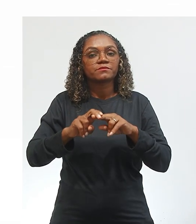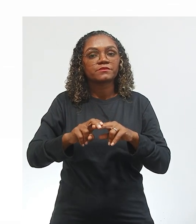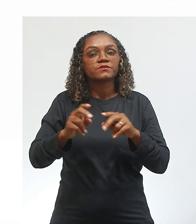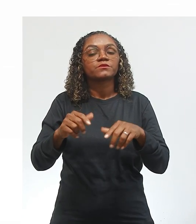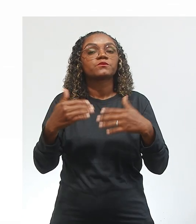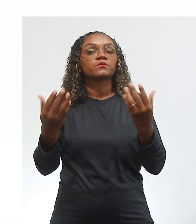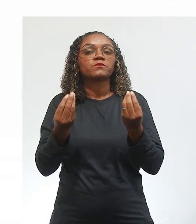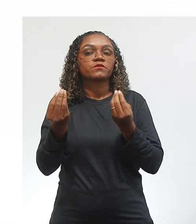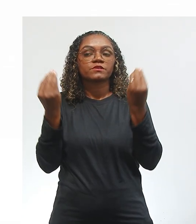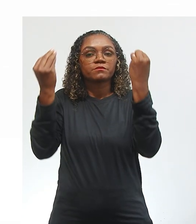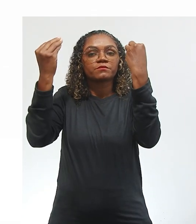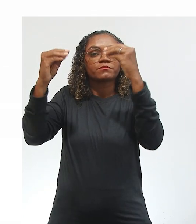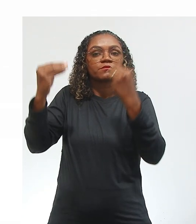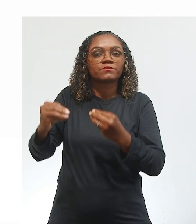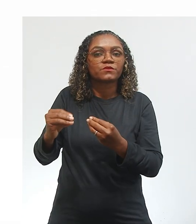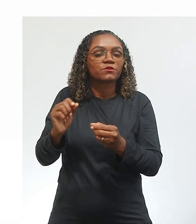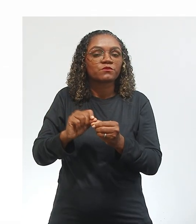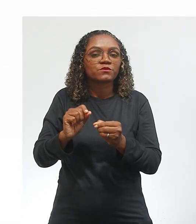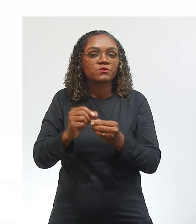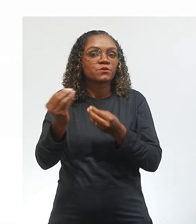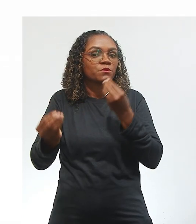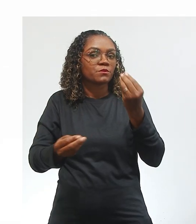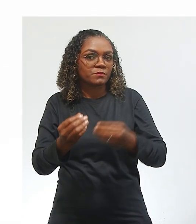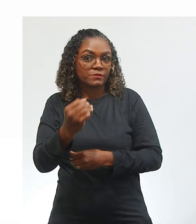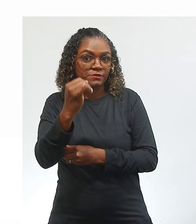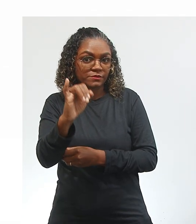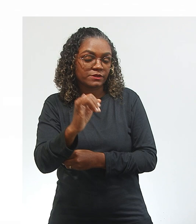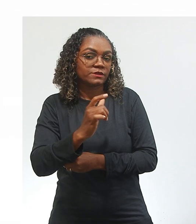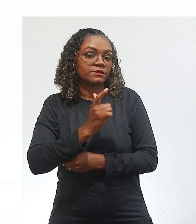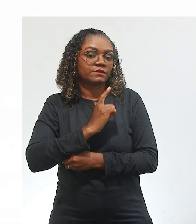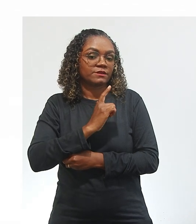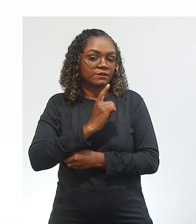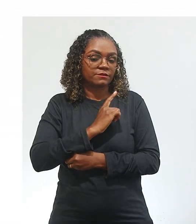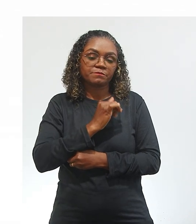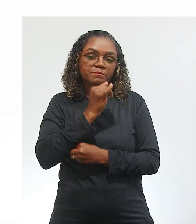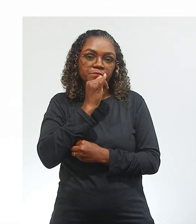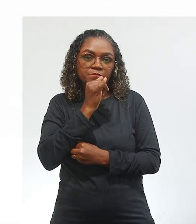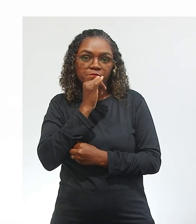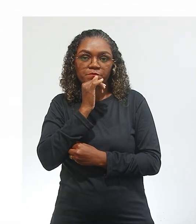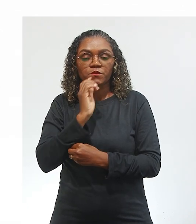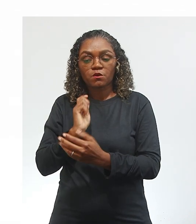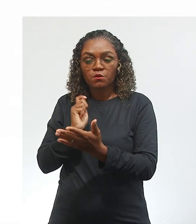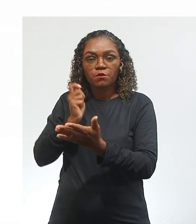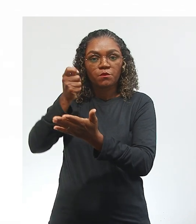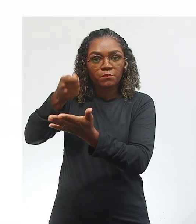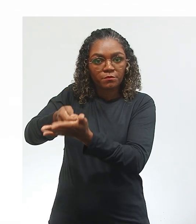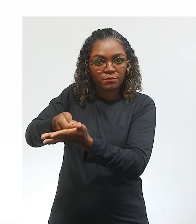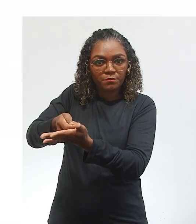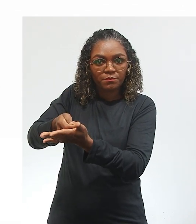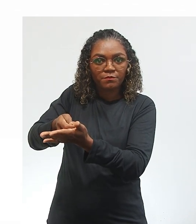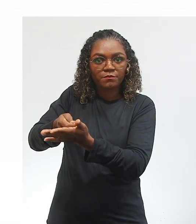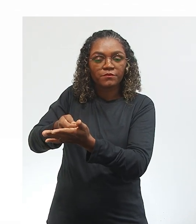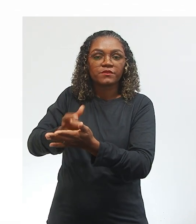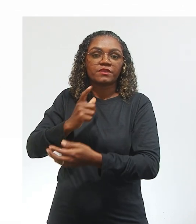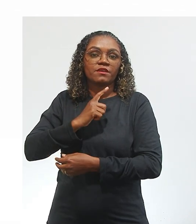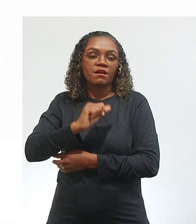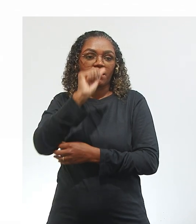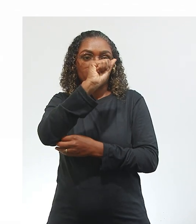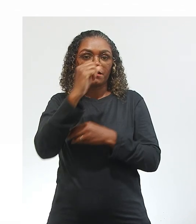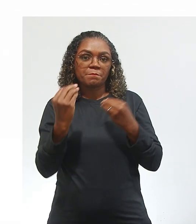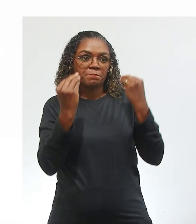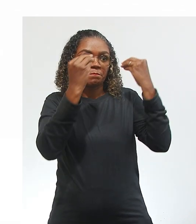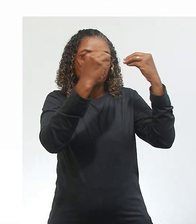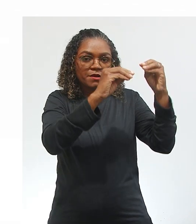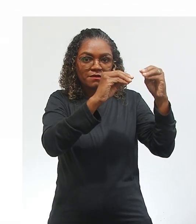Então, como é que seria o lançamento, gente? Se está entrando, se eu estou comprando o terreno, quer dizer o quê? Está entrando no meu ativo, então eu